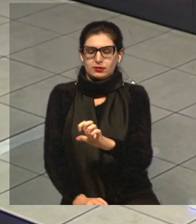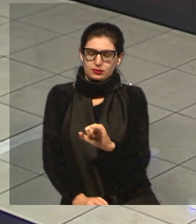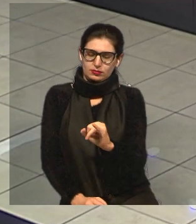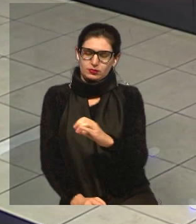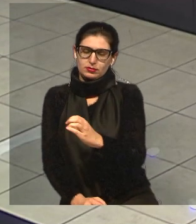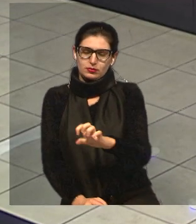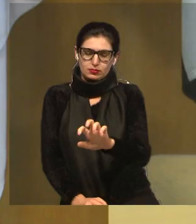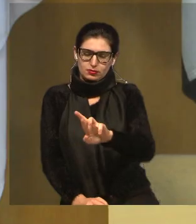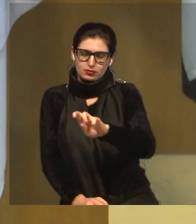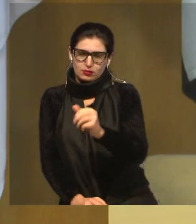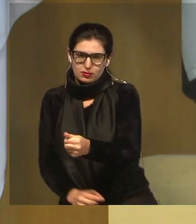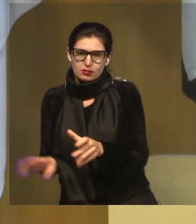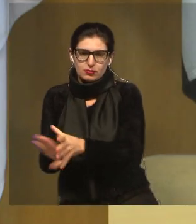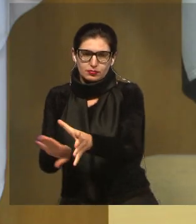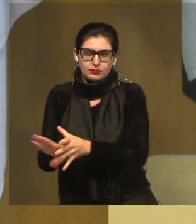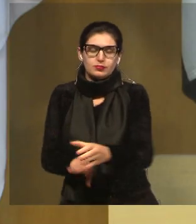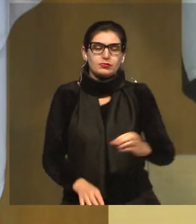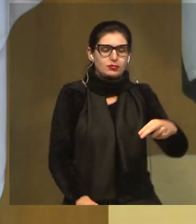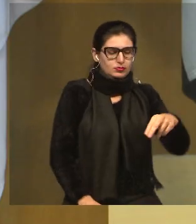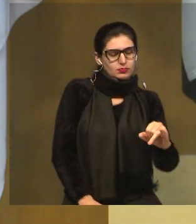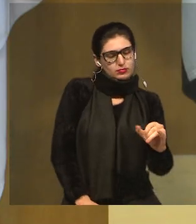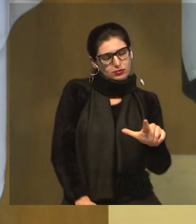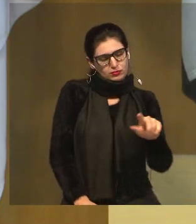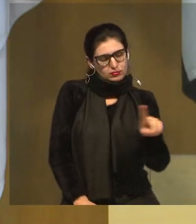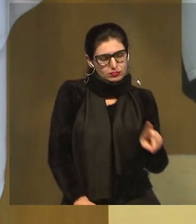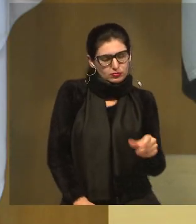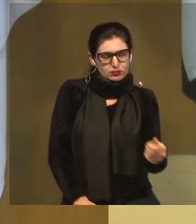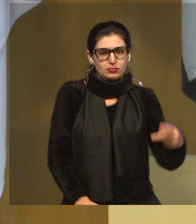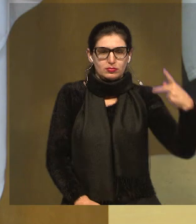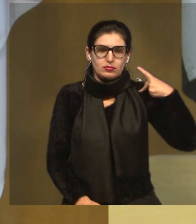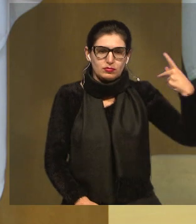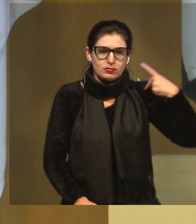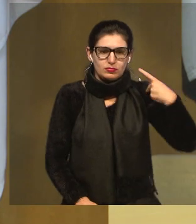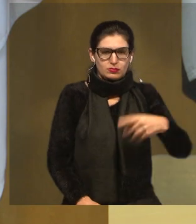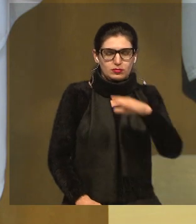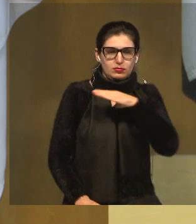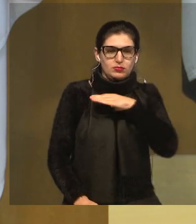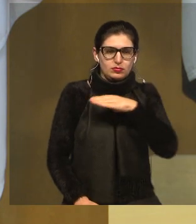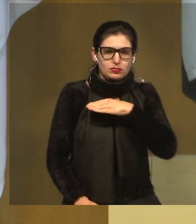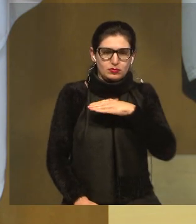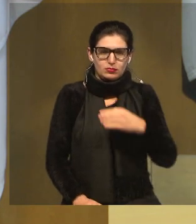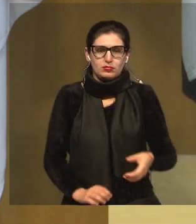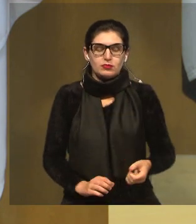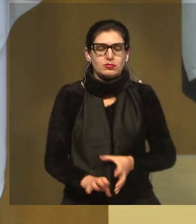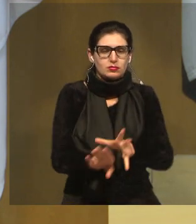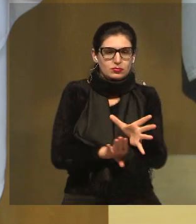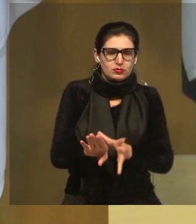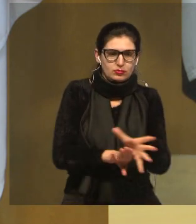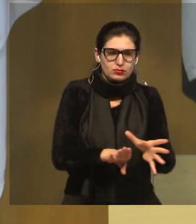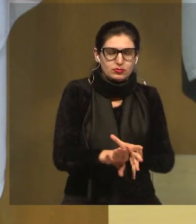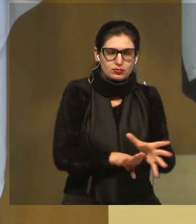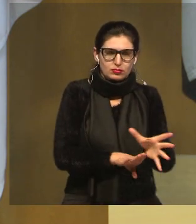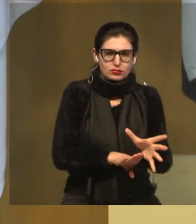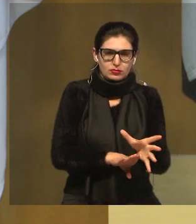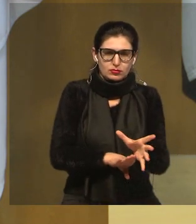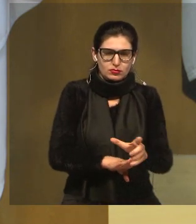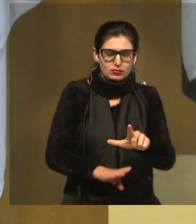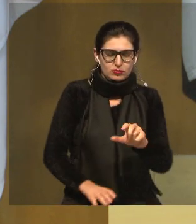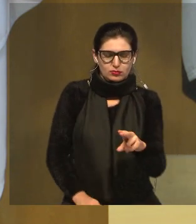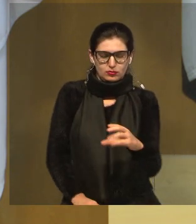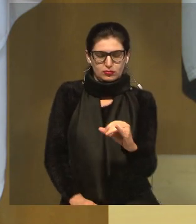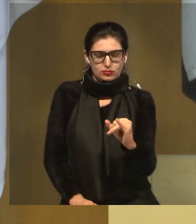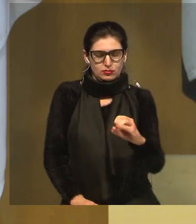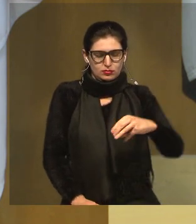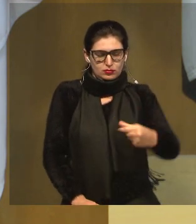do CMDCA; Nilza Campos Santana Costa, procuradora do município, conselheira suplente; Lucimara